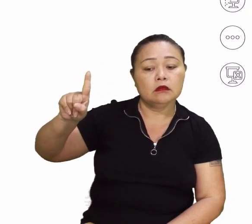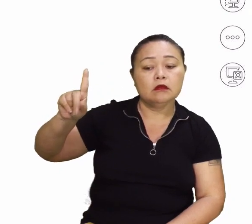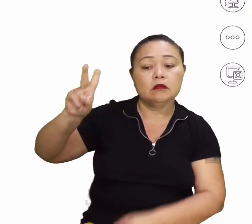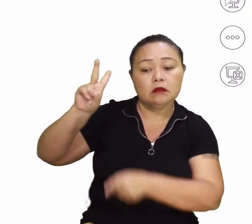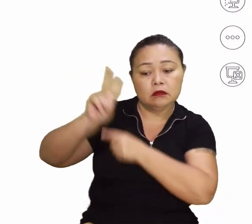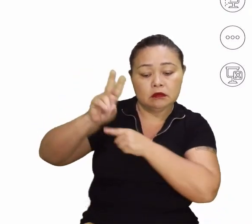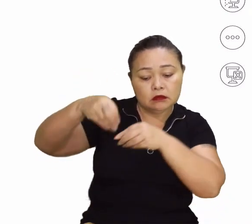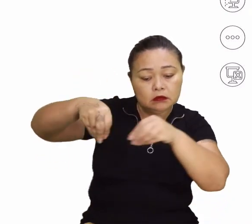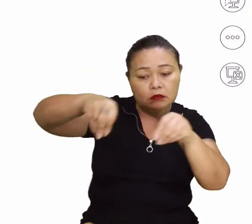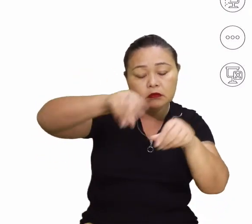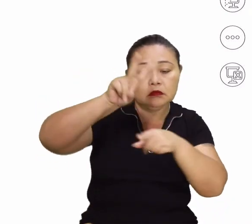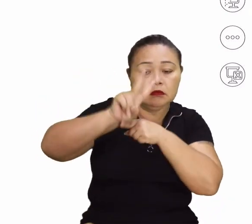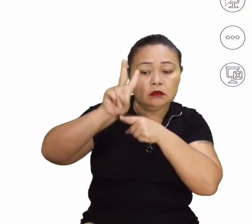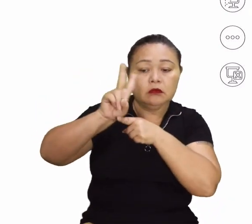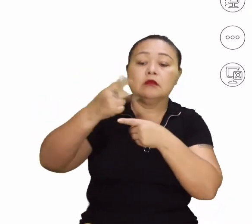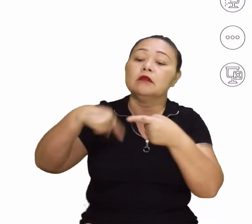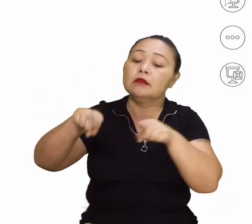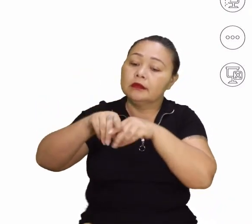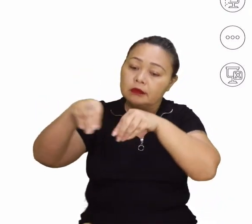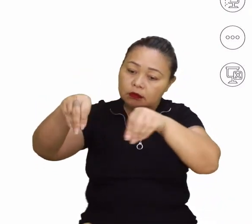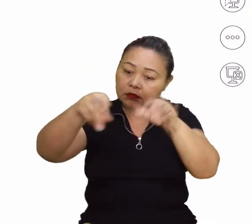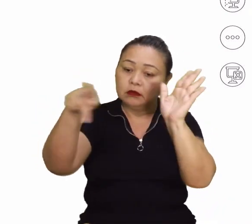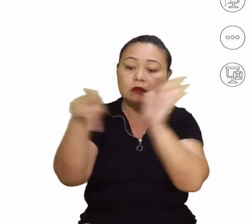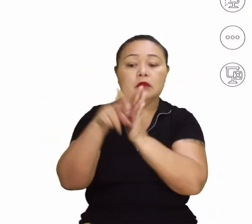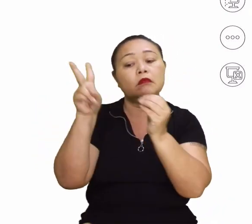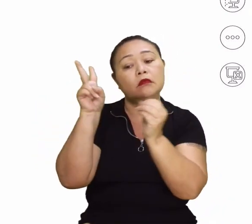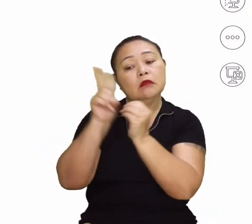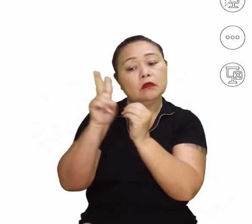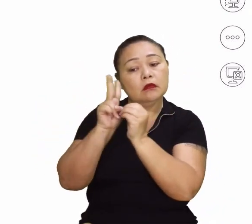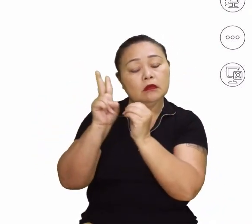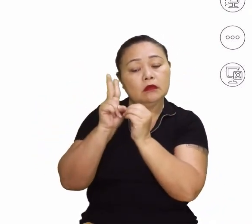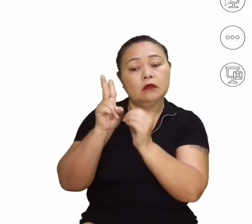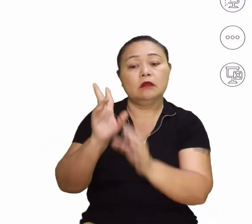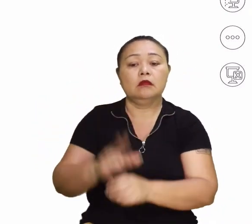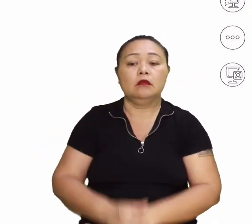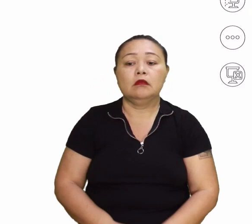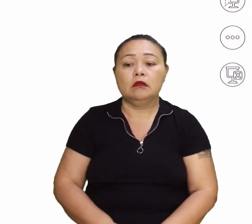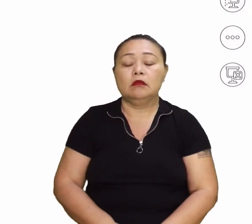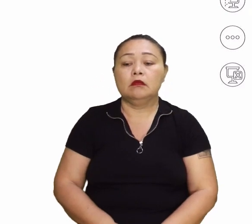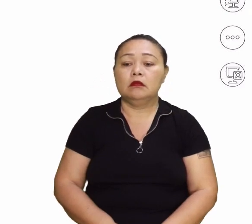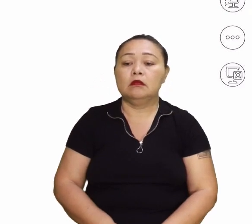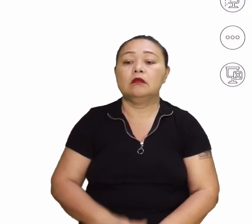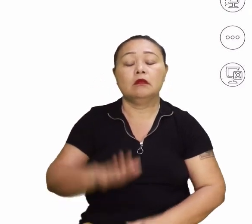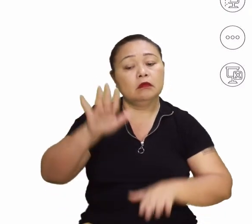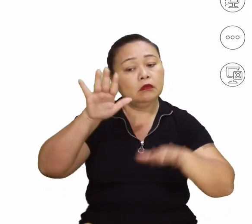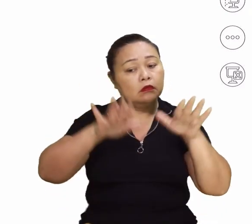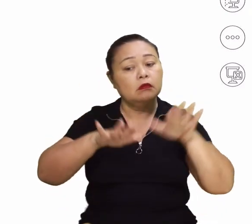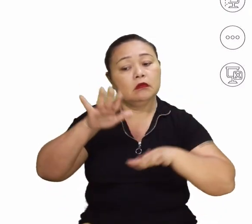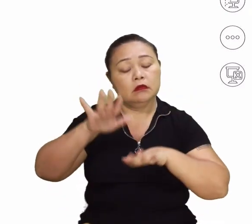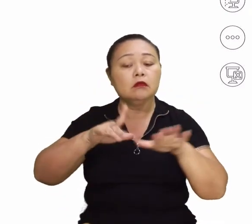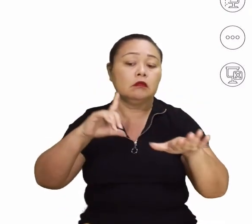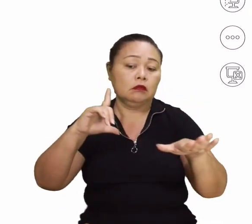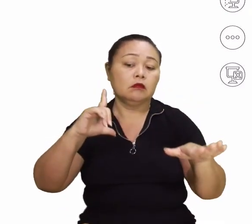de conservação e terra indígena. Ou seja, de vez em quando vai aparecer casos